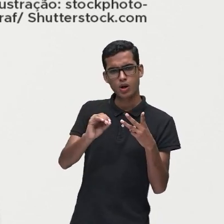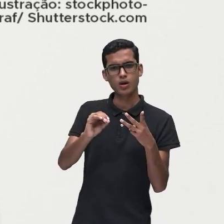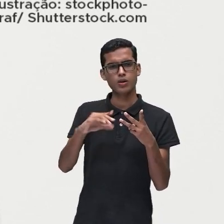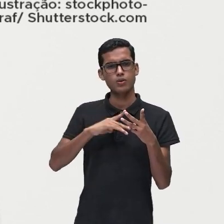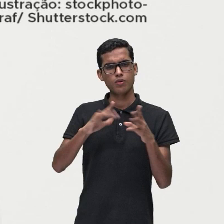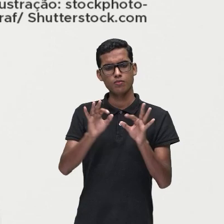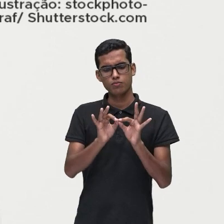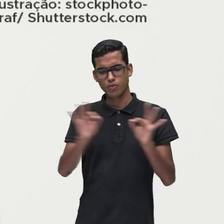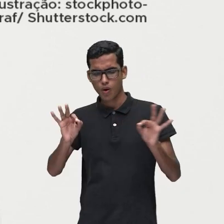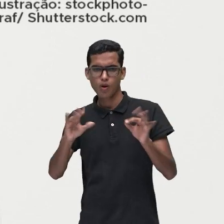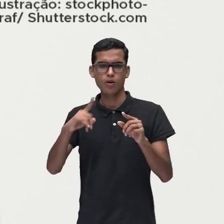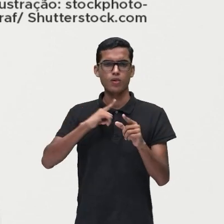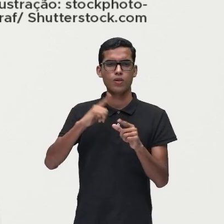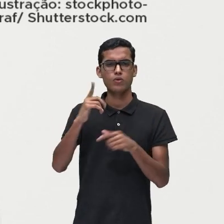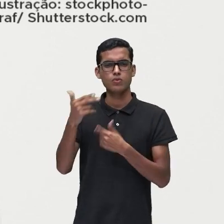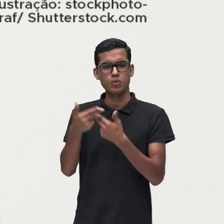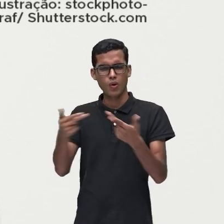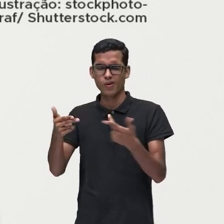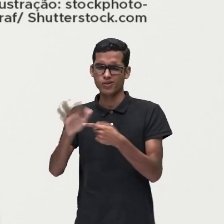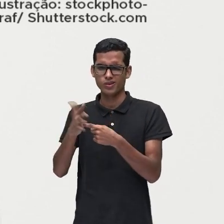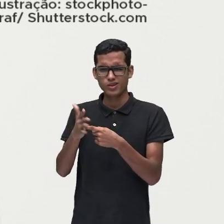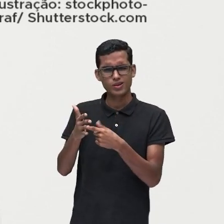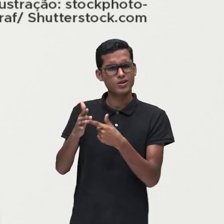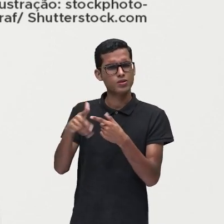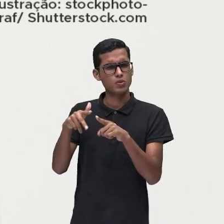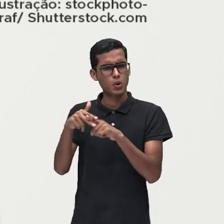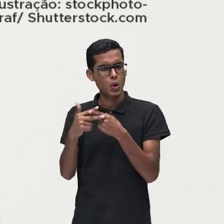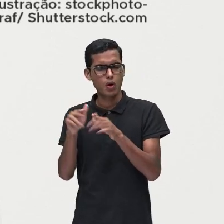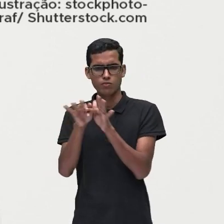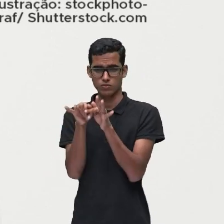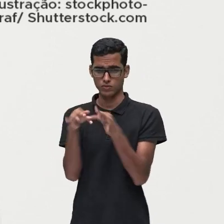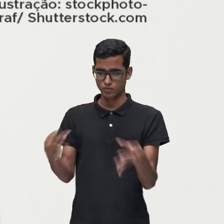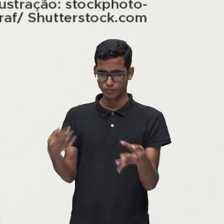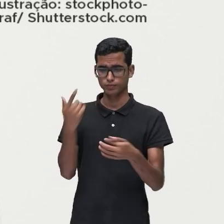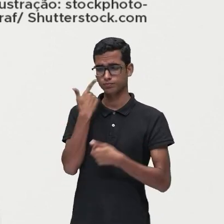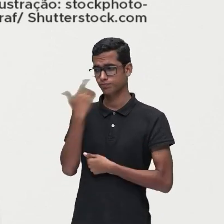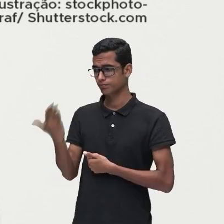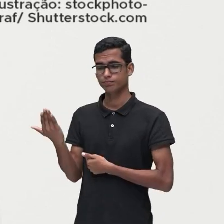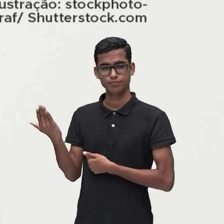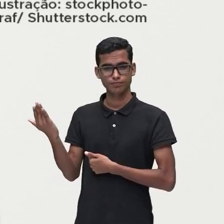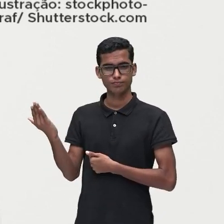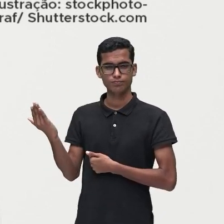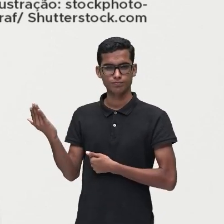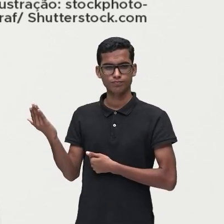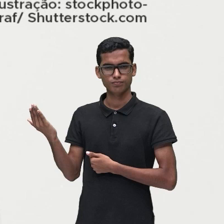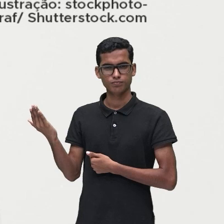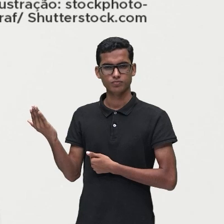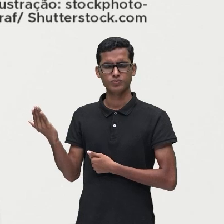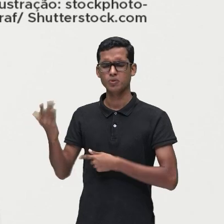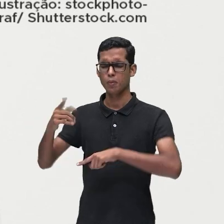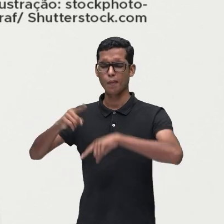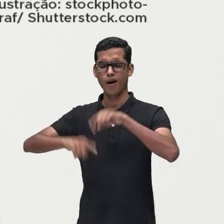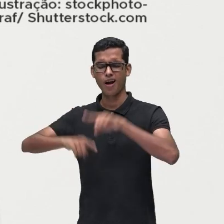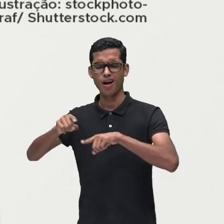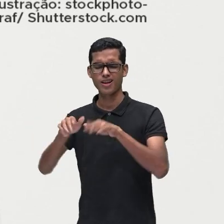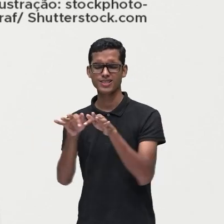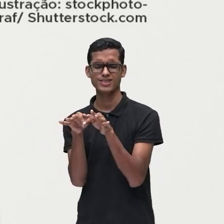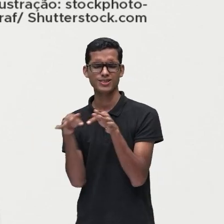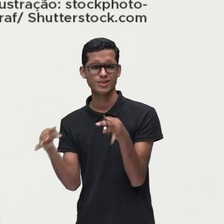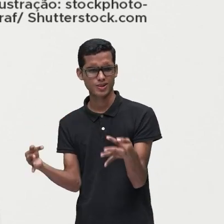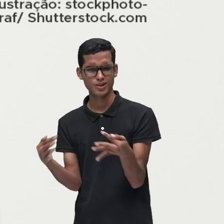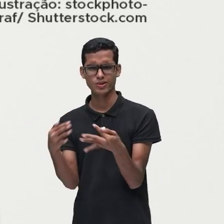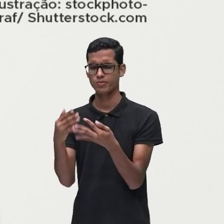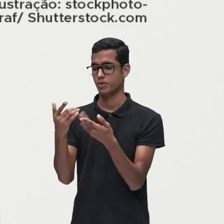exemplos de máquinas simples. Então, as máquinas simples, elas são pequenos objetos, instrumentos